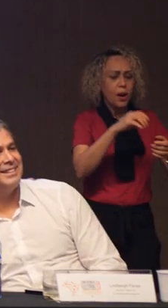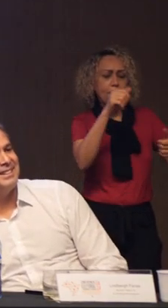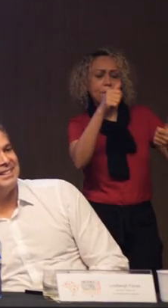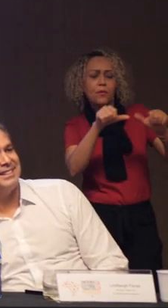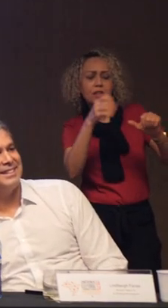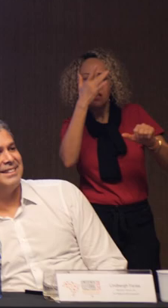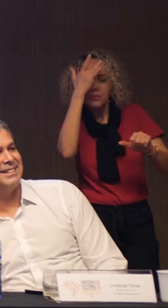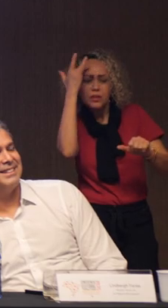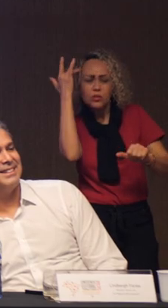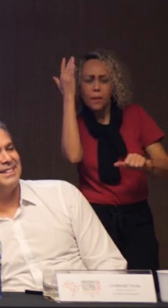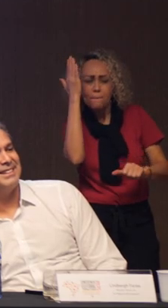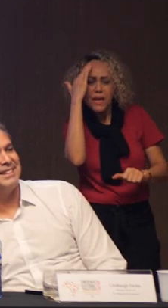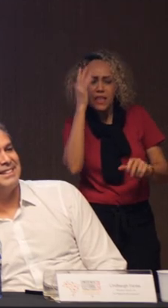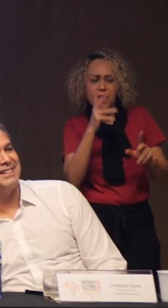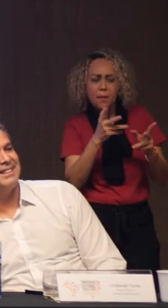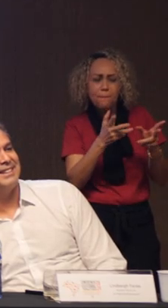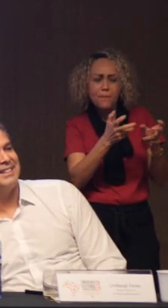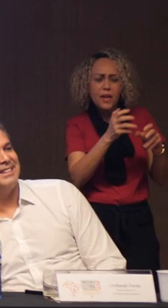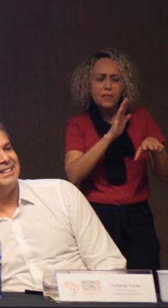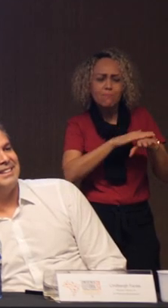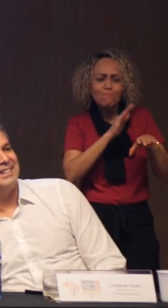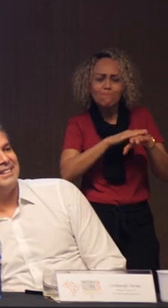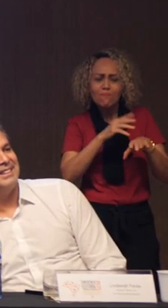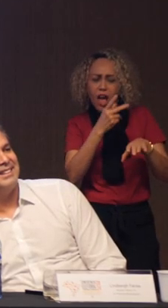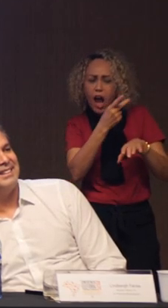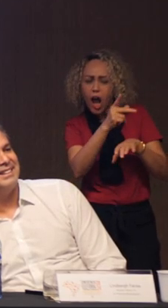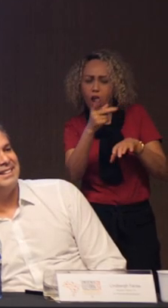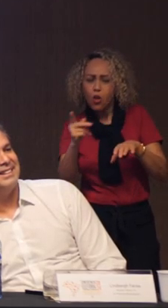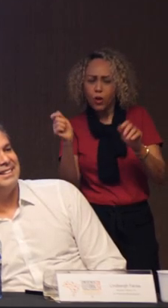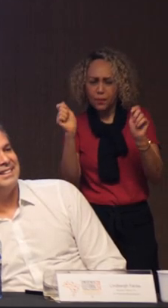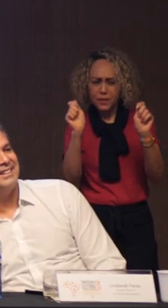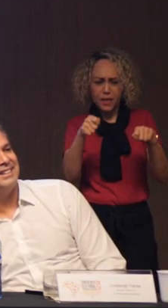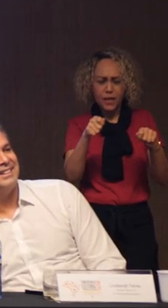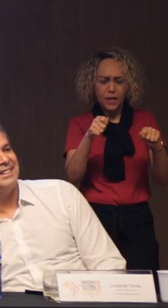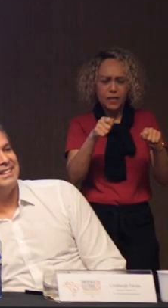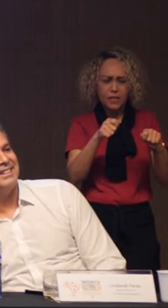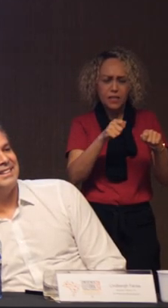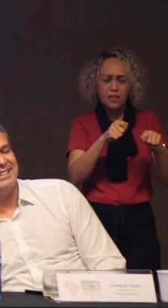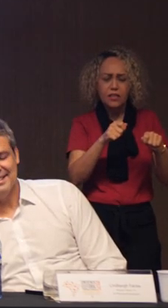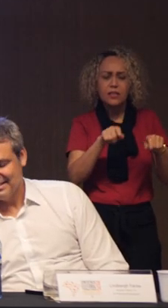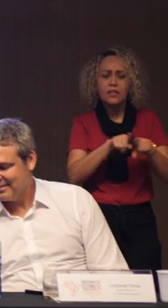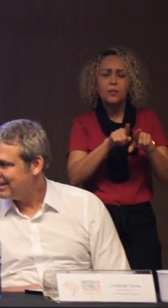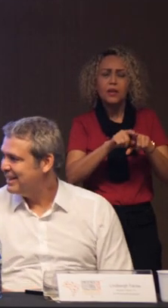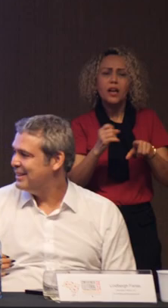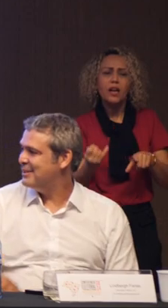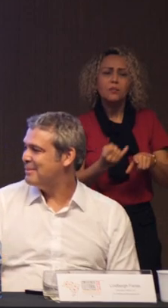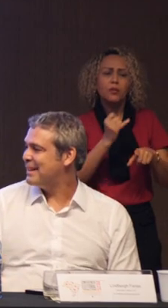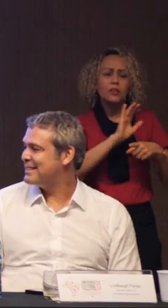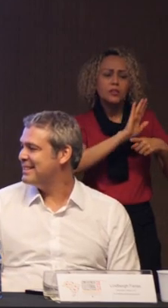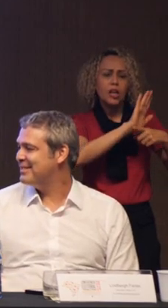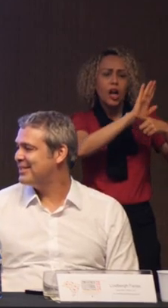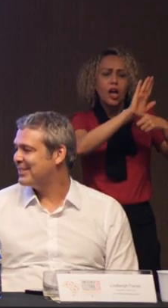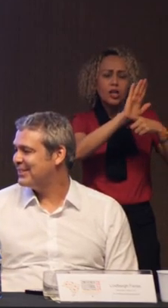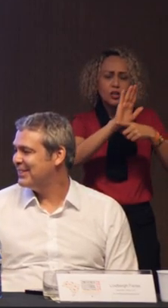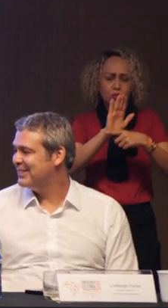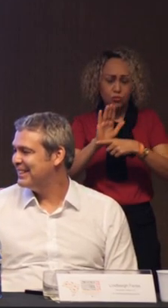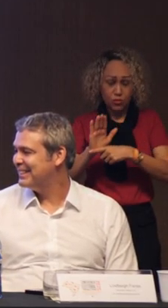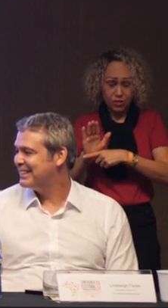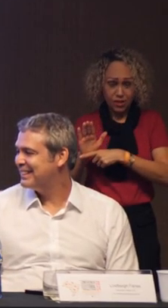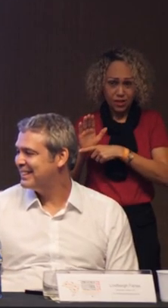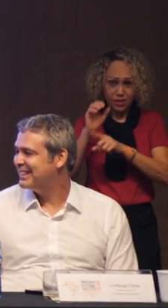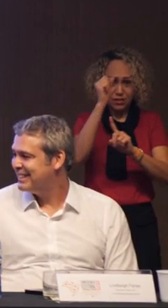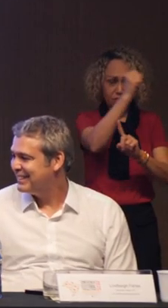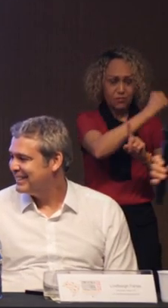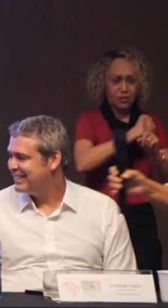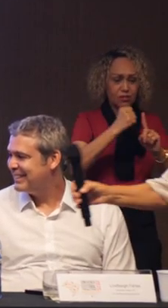a sua capacidade e a sua importância de contribuir com a transformação da sua própria vida e da vida da sociedade.